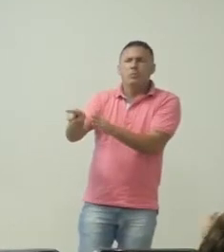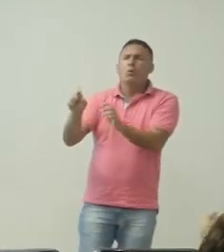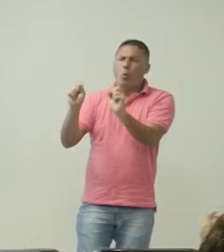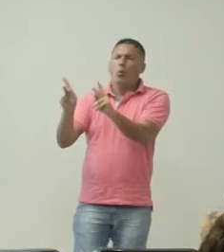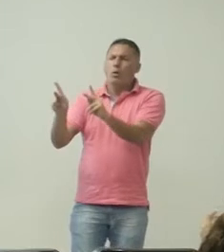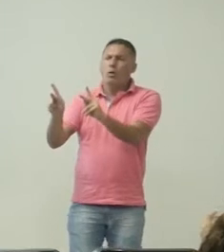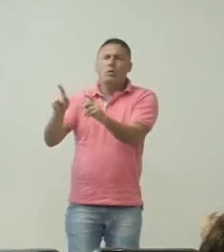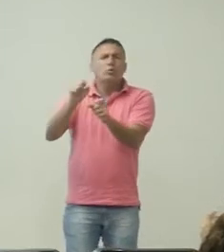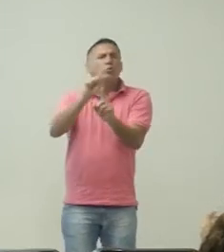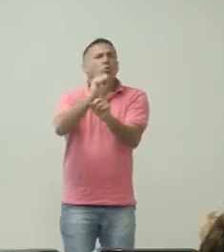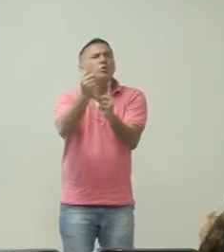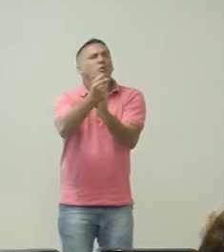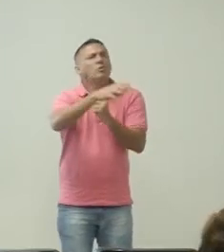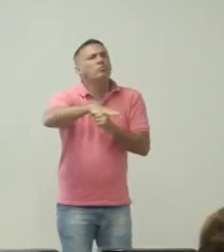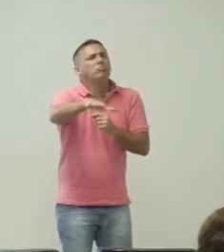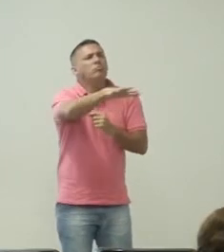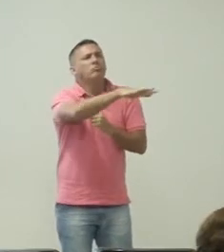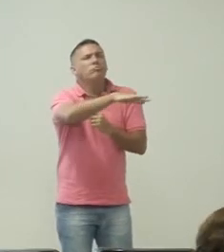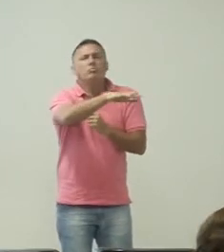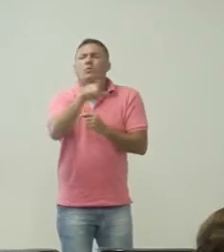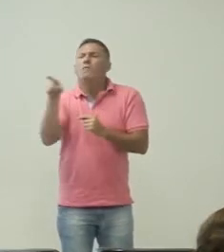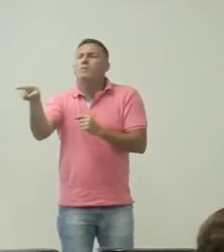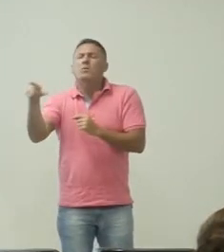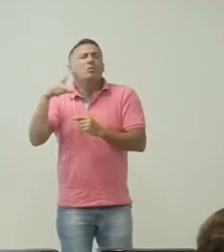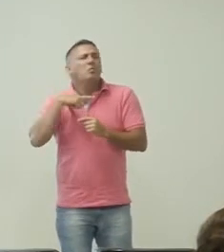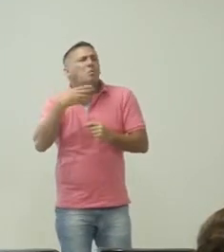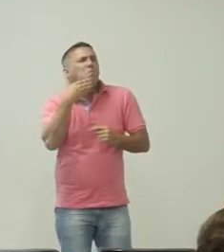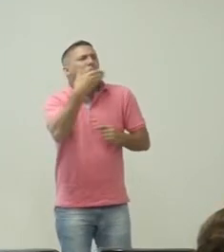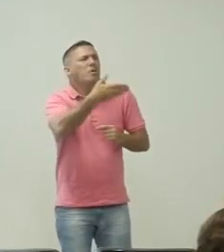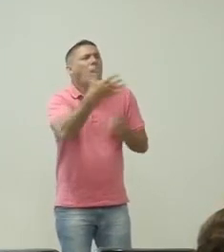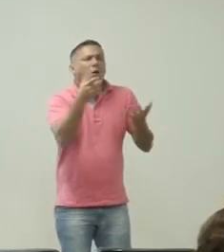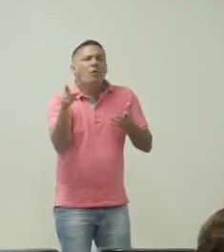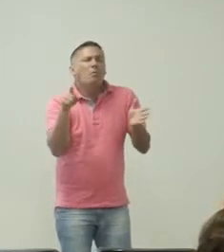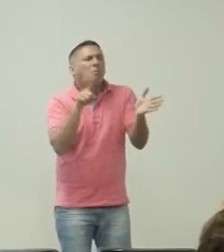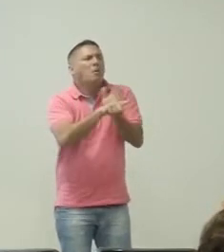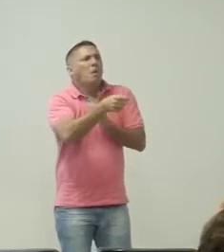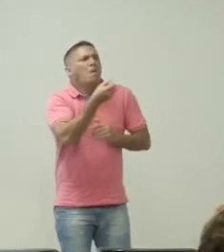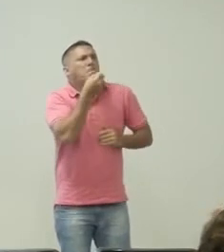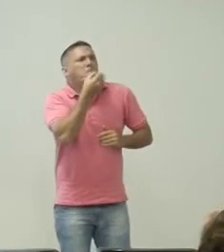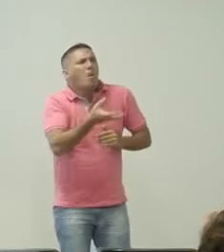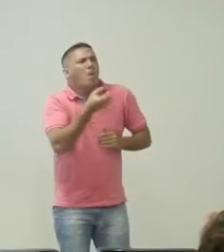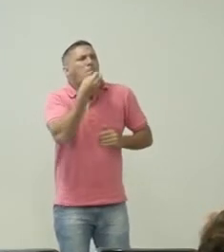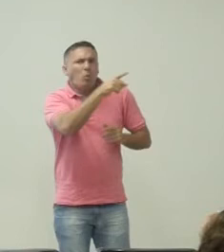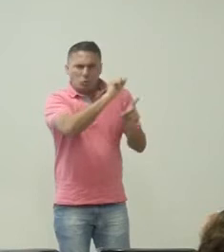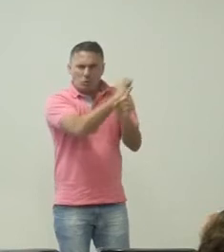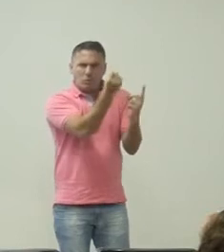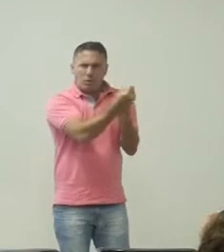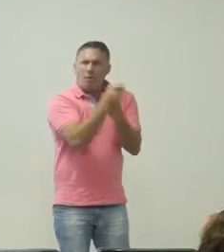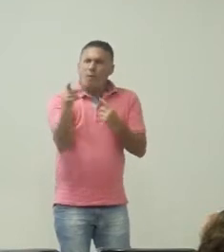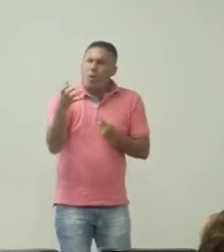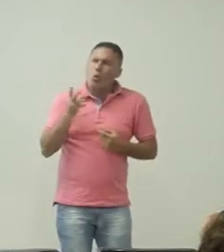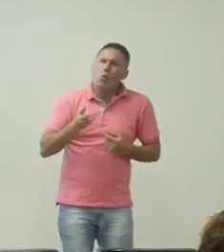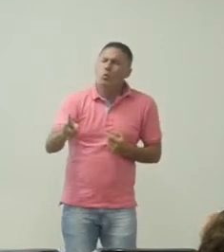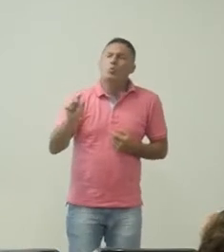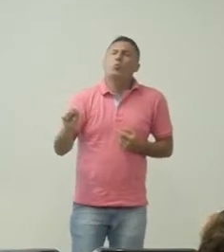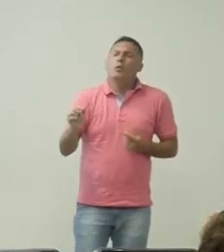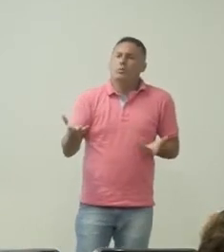aí e você, por favor, me diga o que nela é tão bom que você quer conservar.